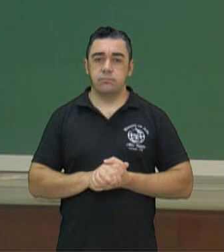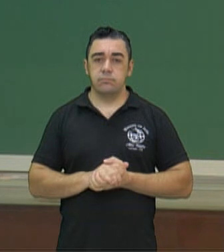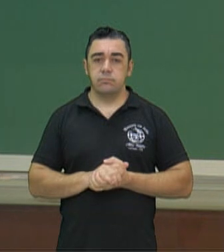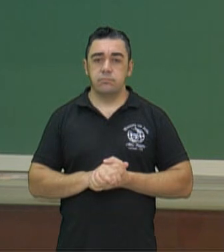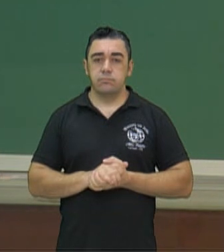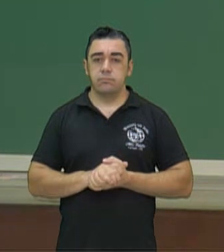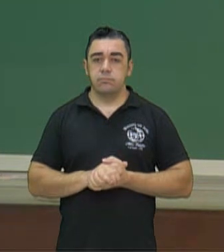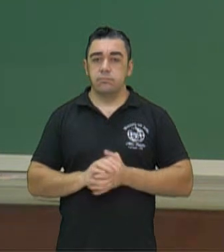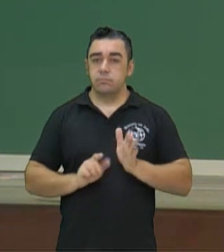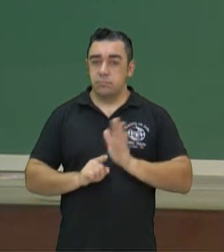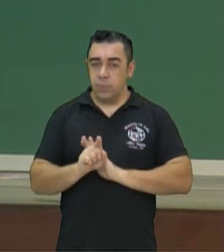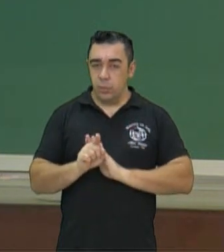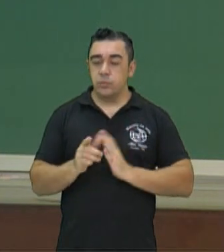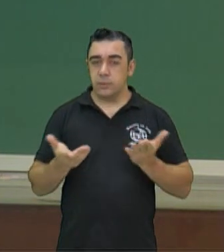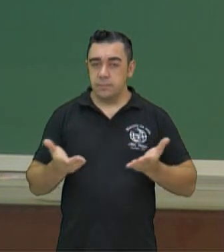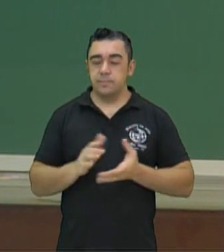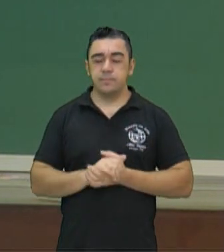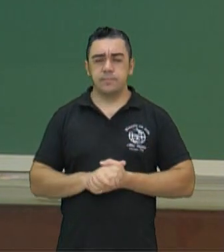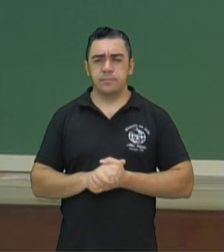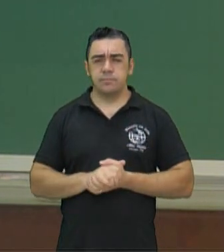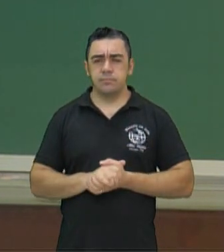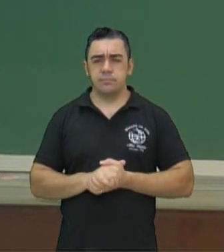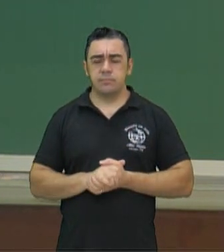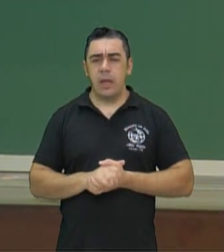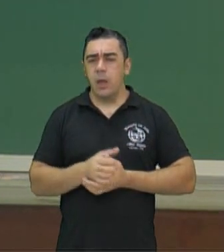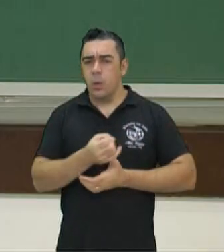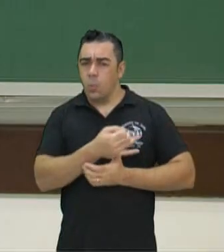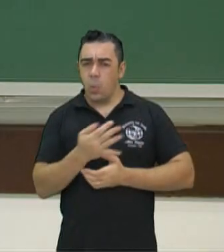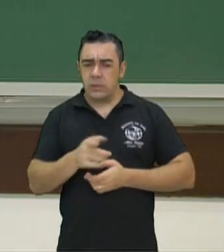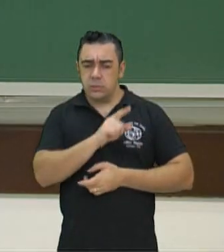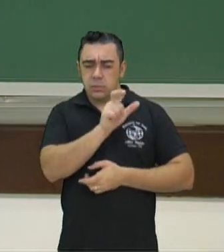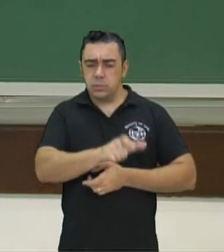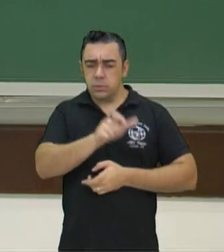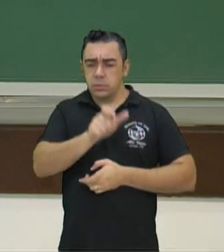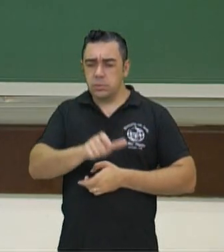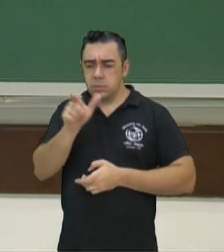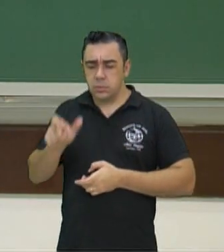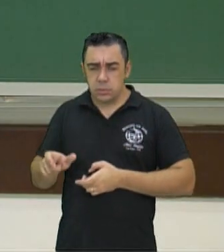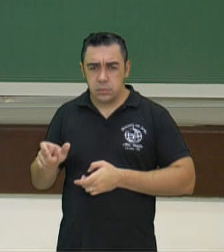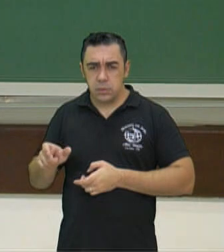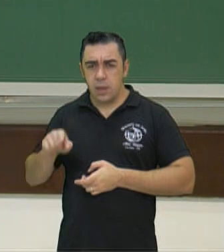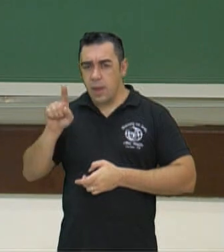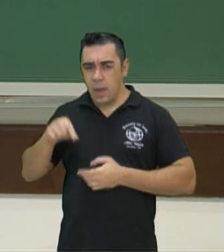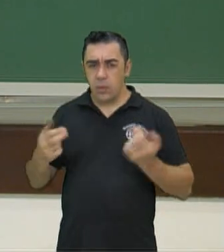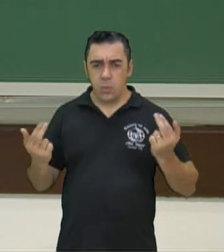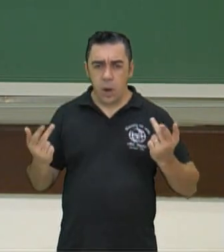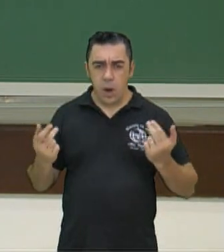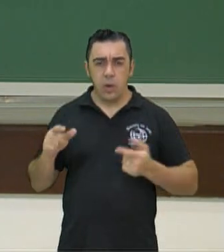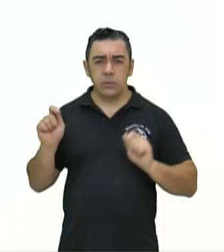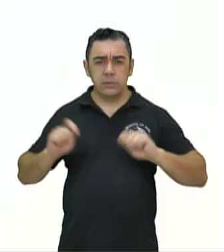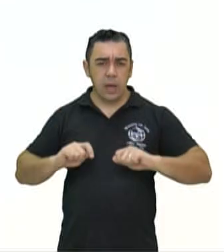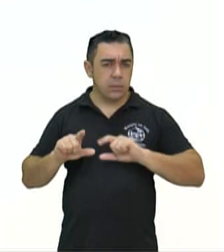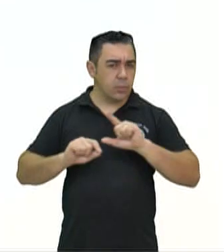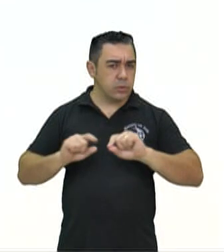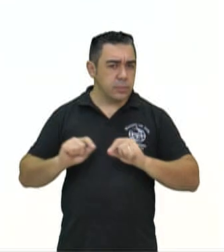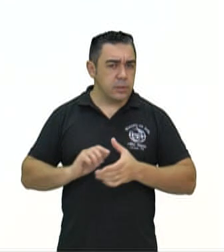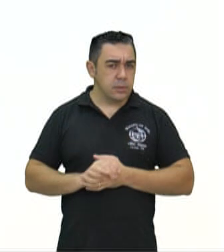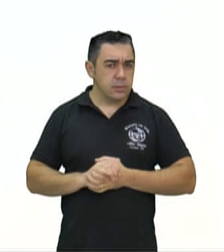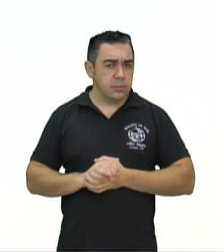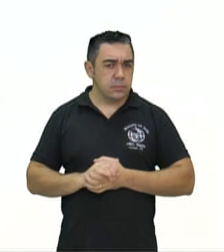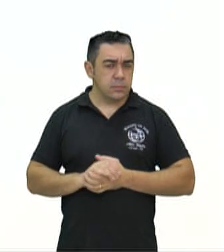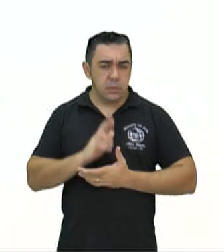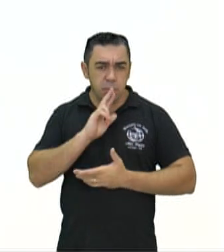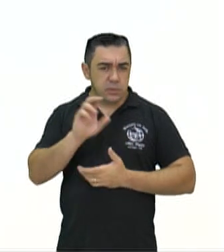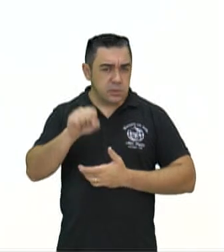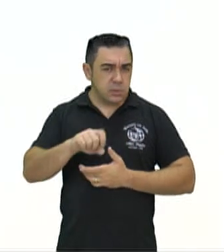nossas perguntinhas básicas, o número de elementos, o número de objetos é igual ao número de posições? Sim ou